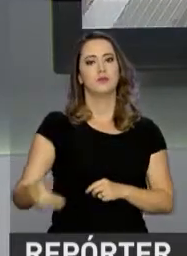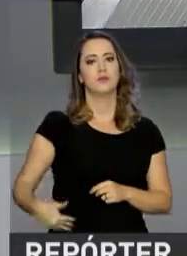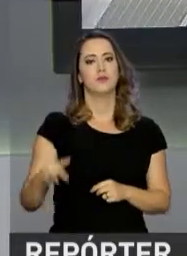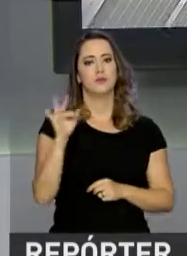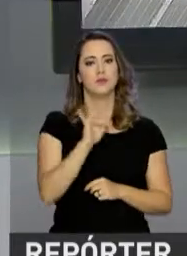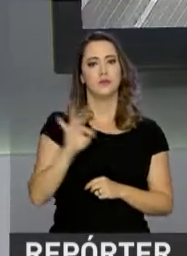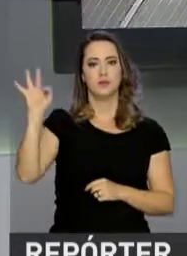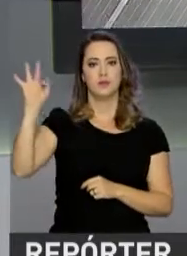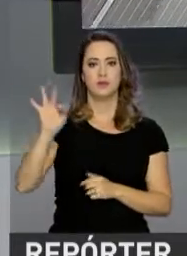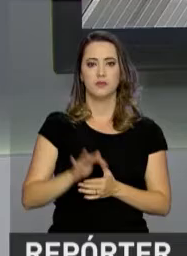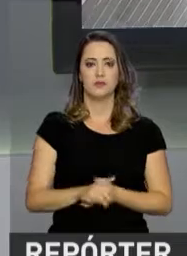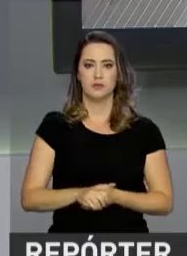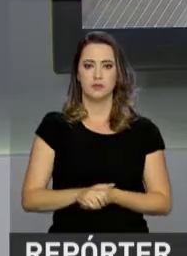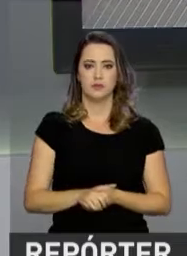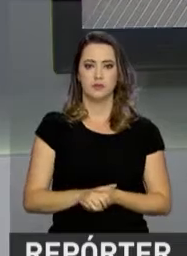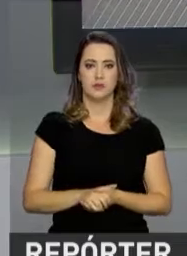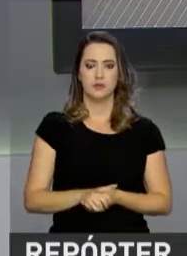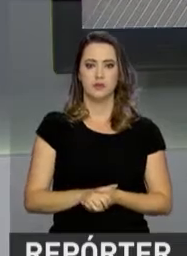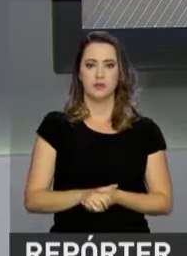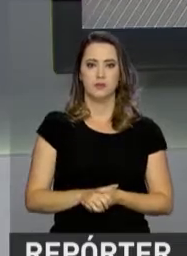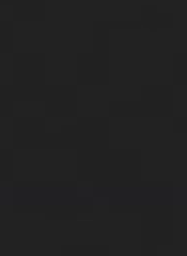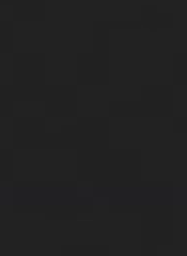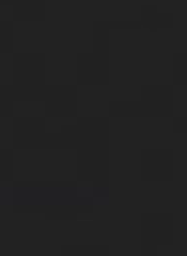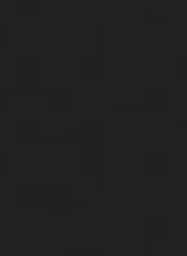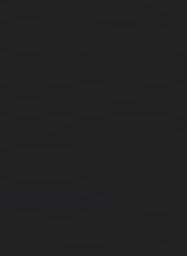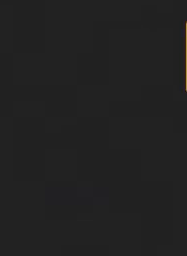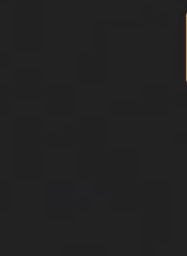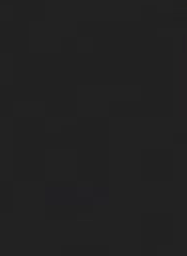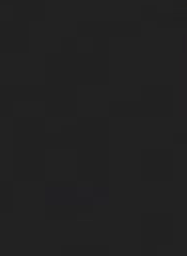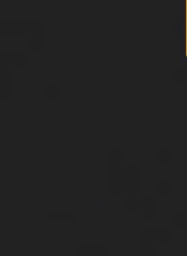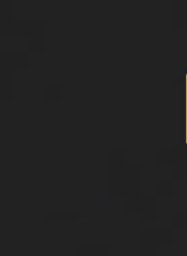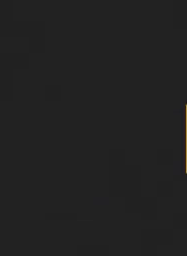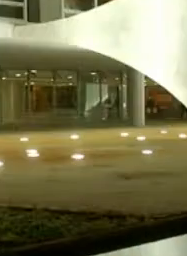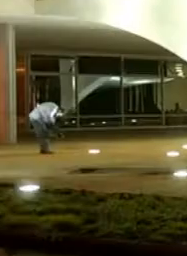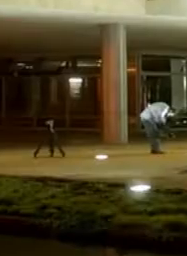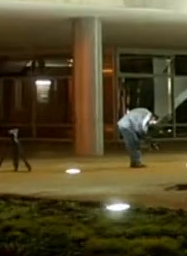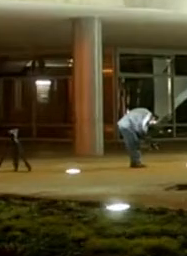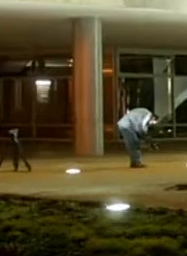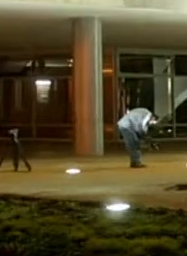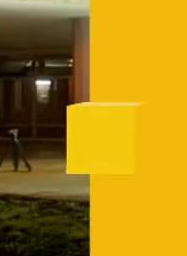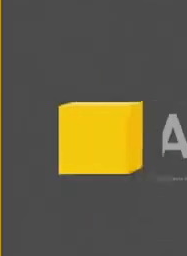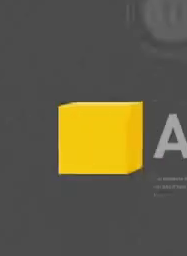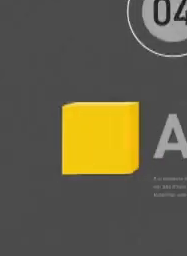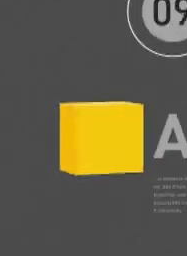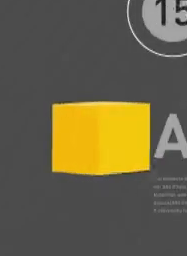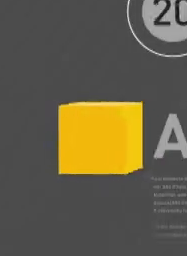aqui na NBR, a TV do Governo Federal.